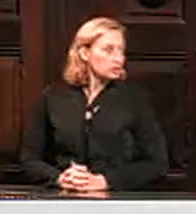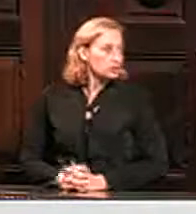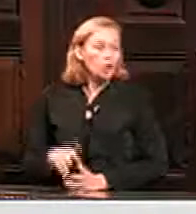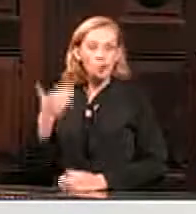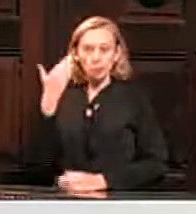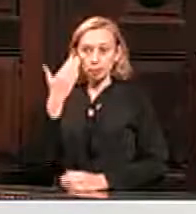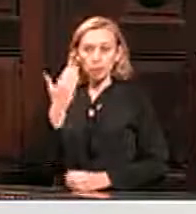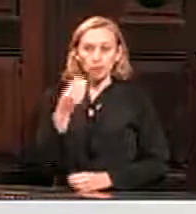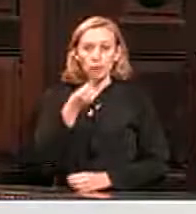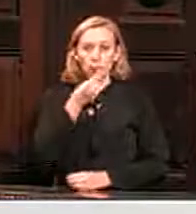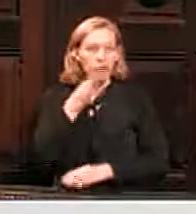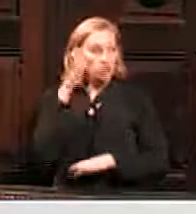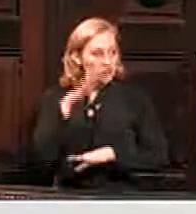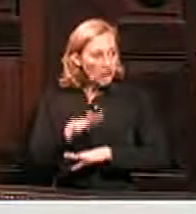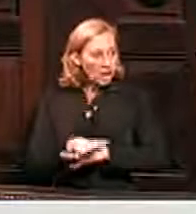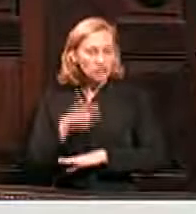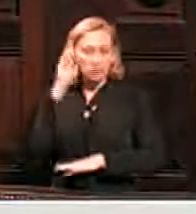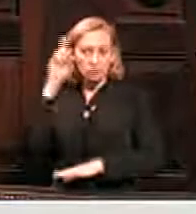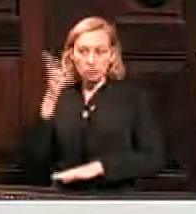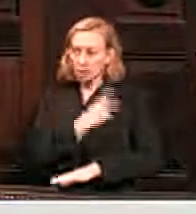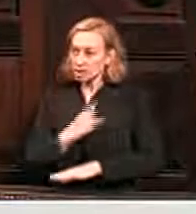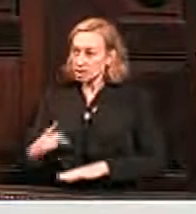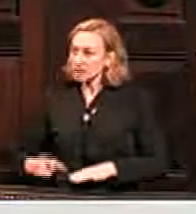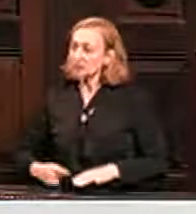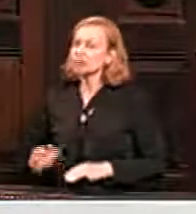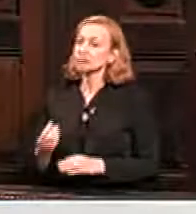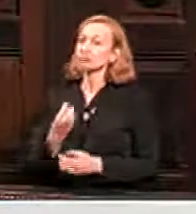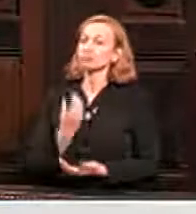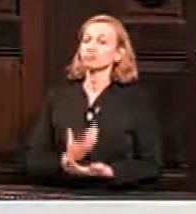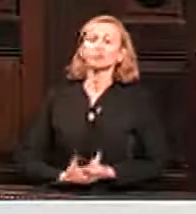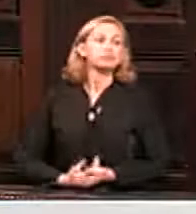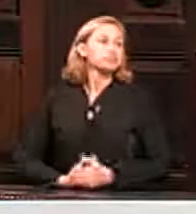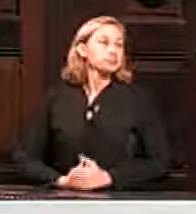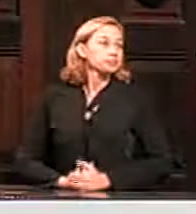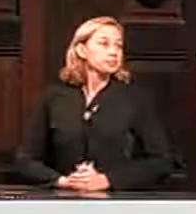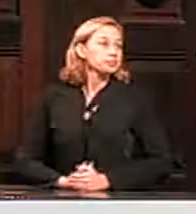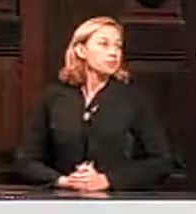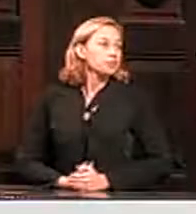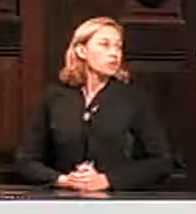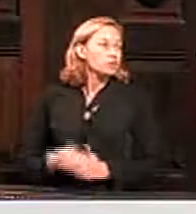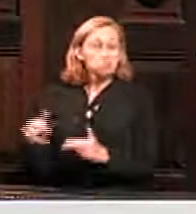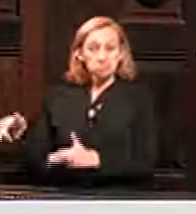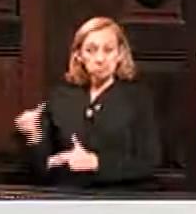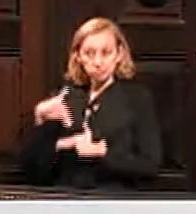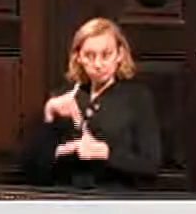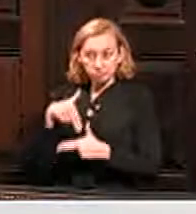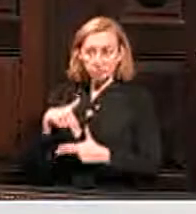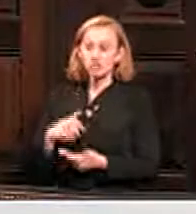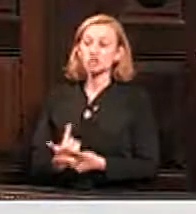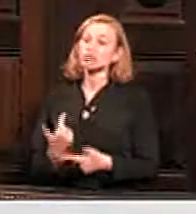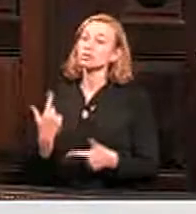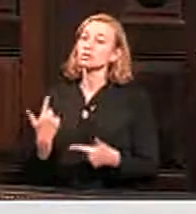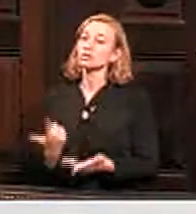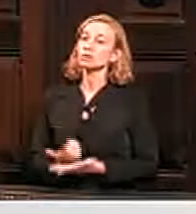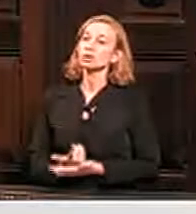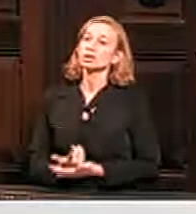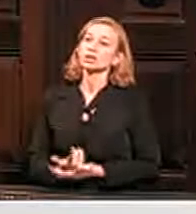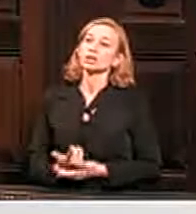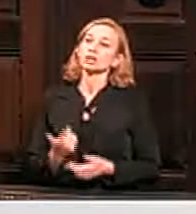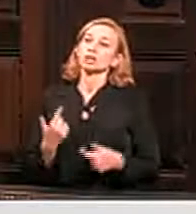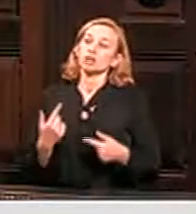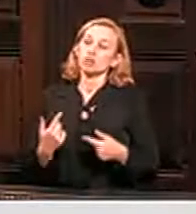Boa tarde, senhor presidente. Boa tarde, demais deputados. Venho à tribuna discutir a mensagem do